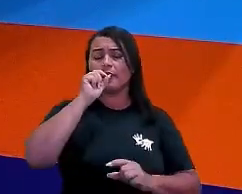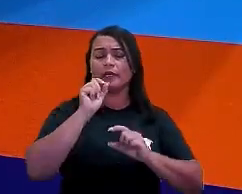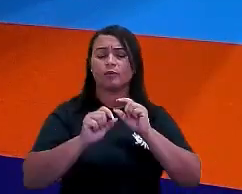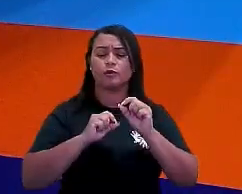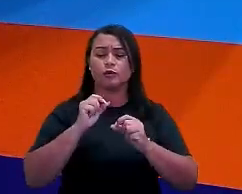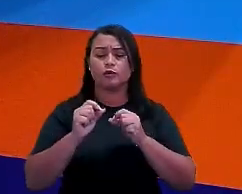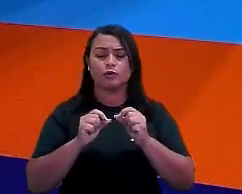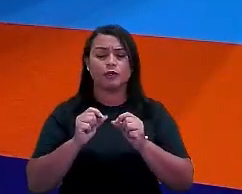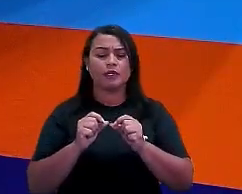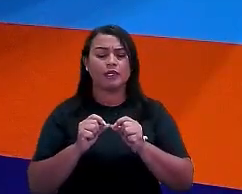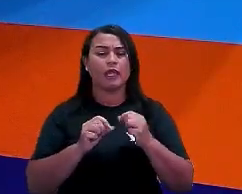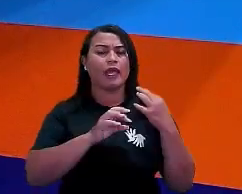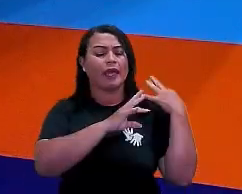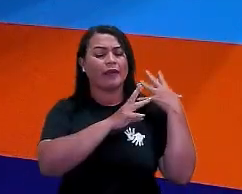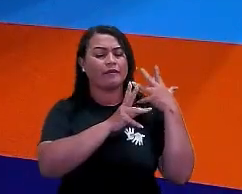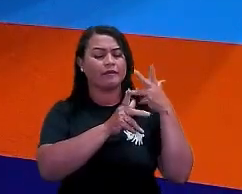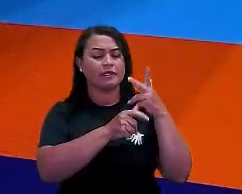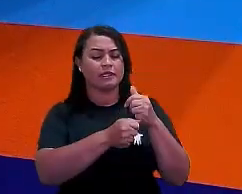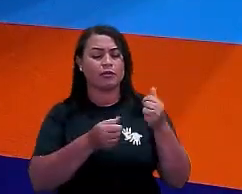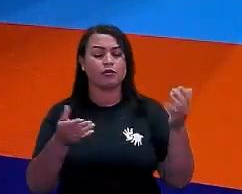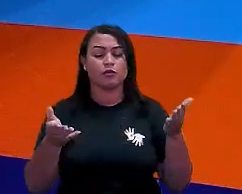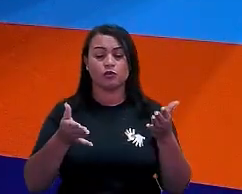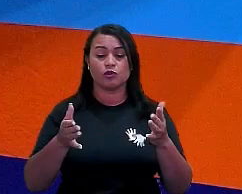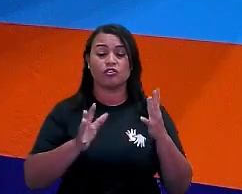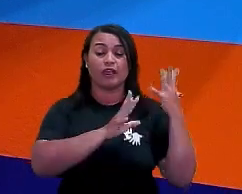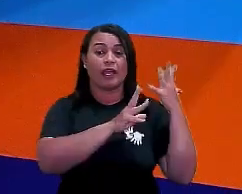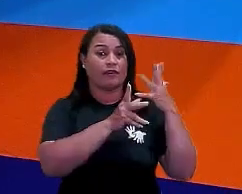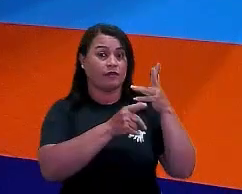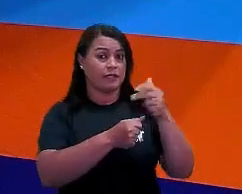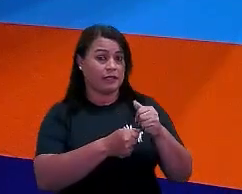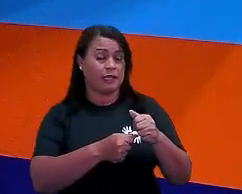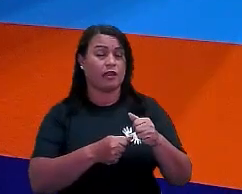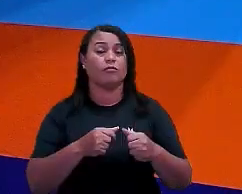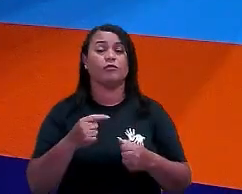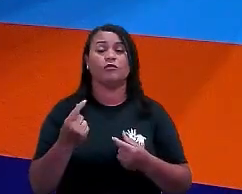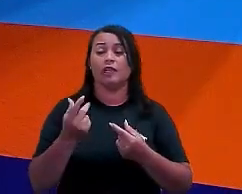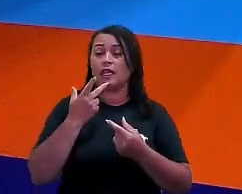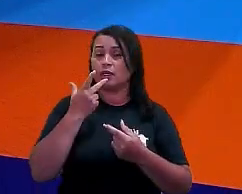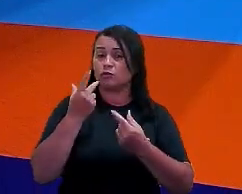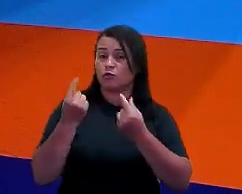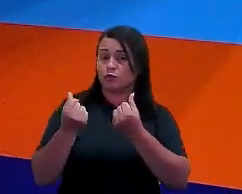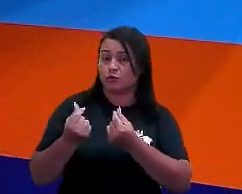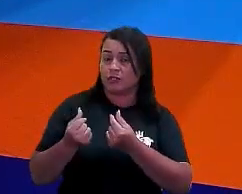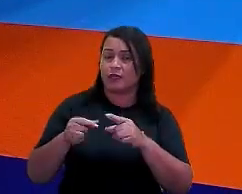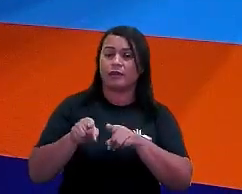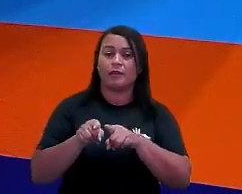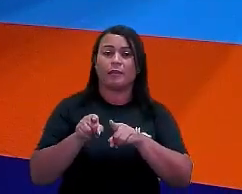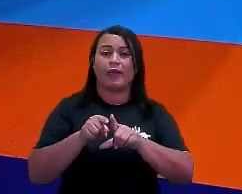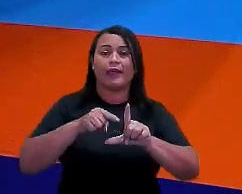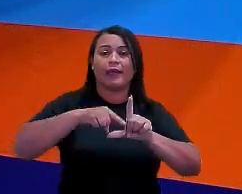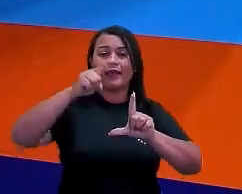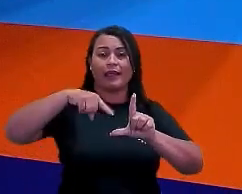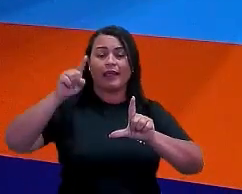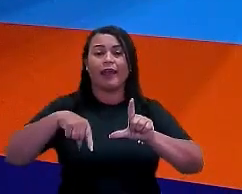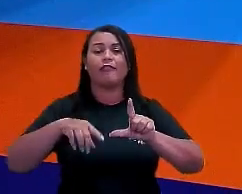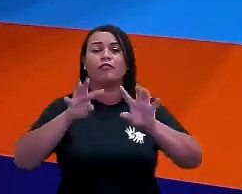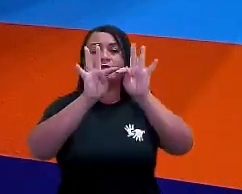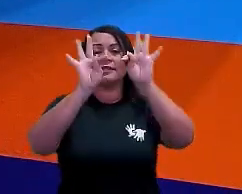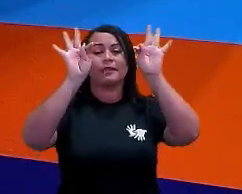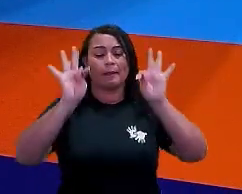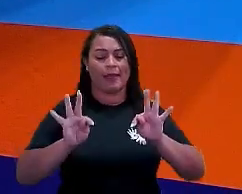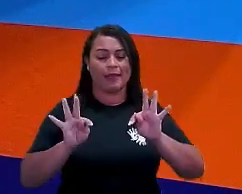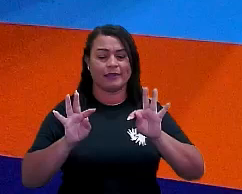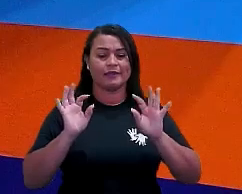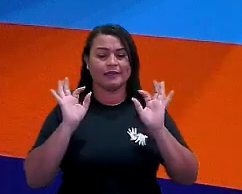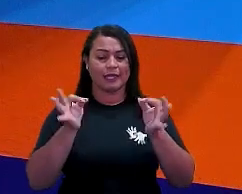aprendemos hoje? O que foi que nós revisamos hoje? Nós revisamos o sistema monetário, gráficos e tabelas,